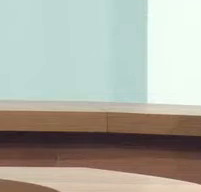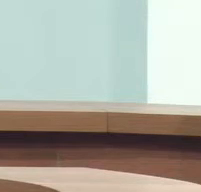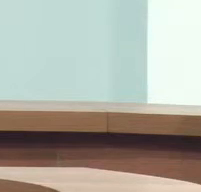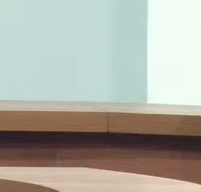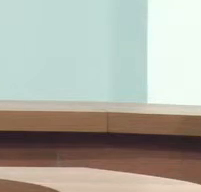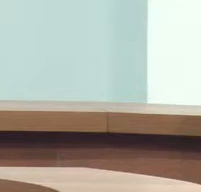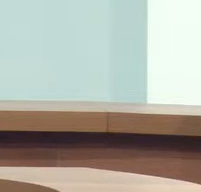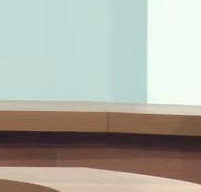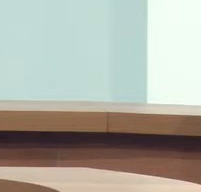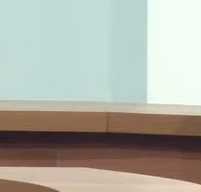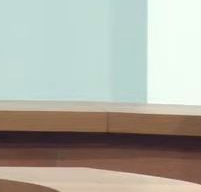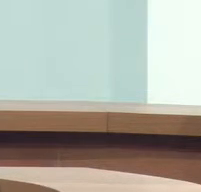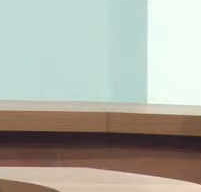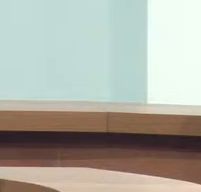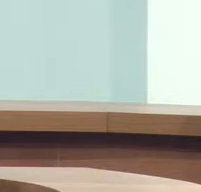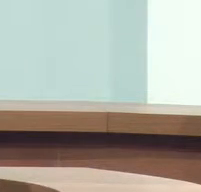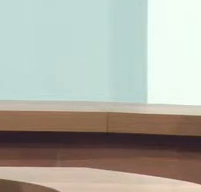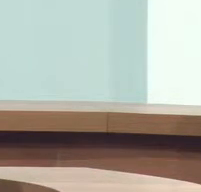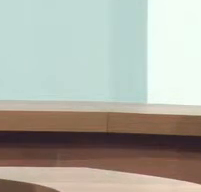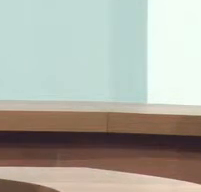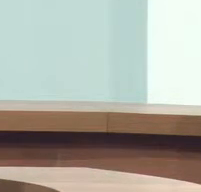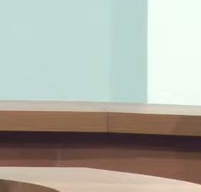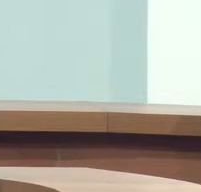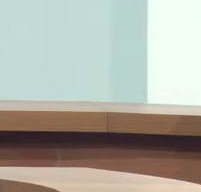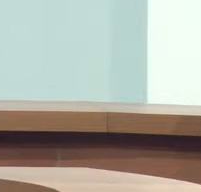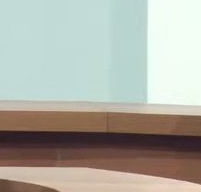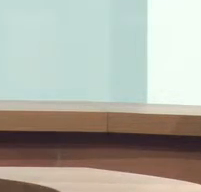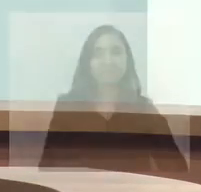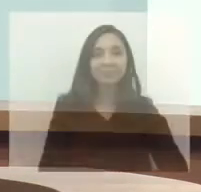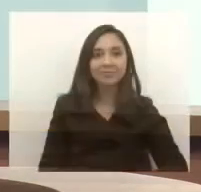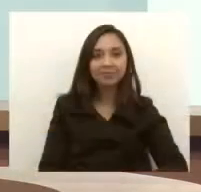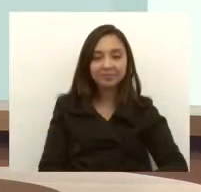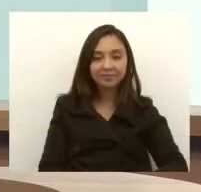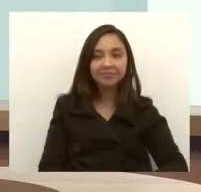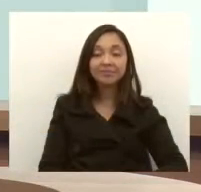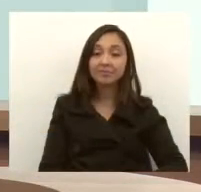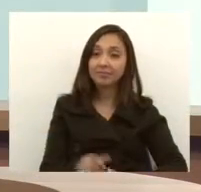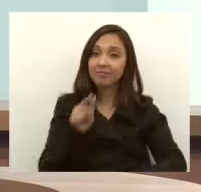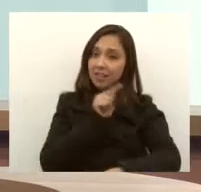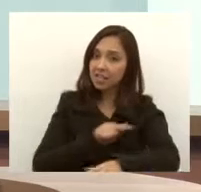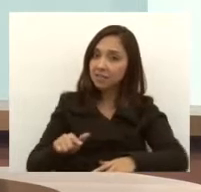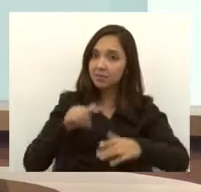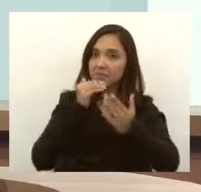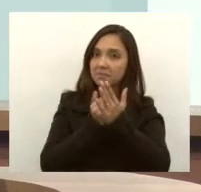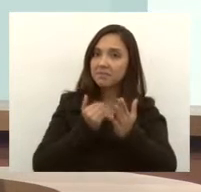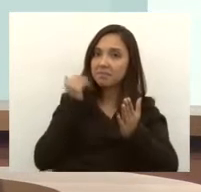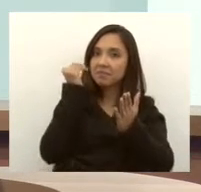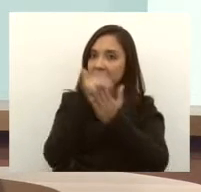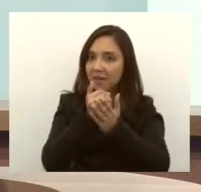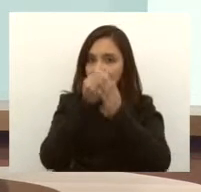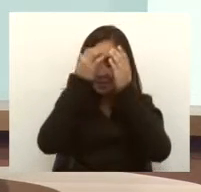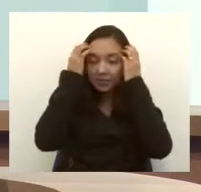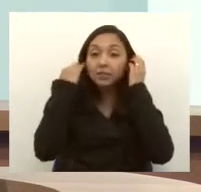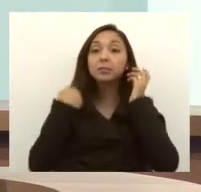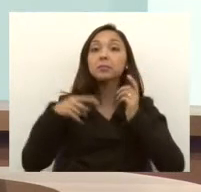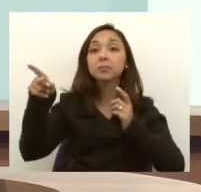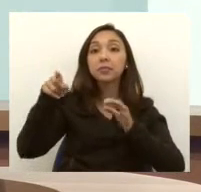Sanders assumir a presidência, mais eu vou aprender o regimento interno, que eu vou respeitar mais, porque ele é